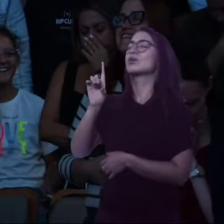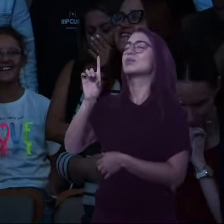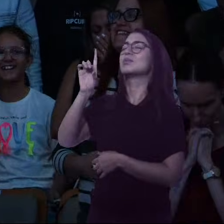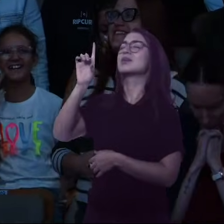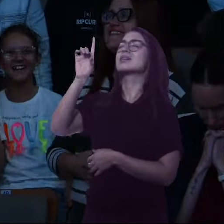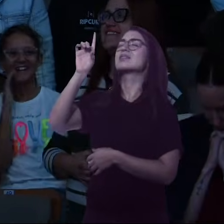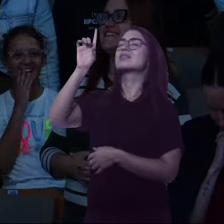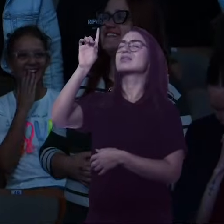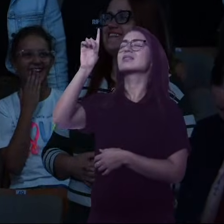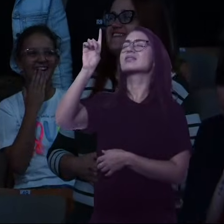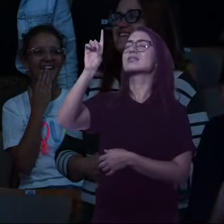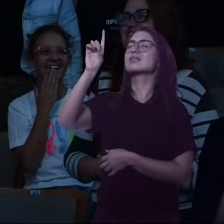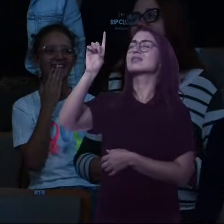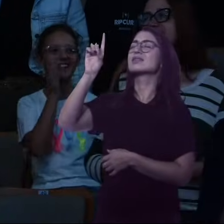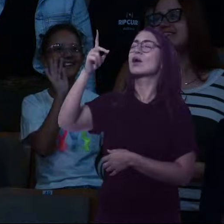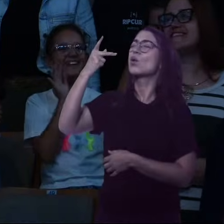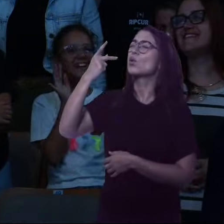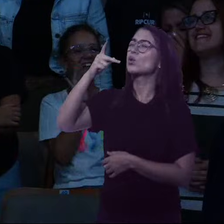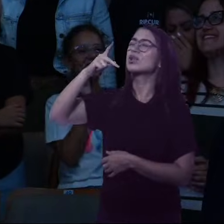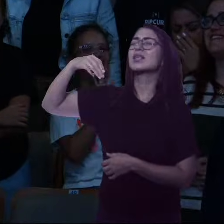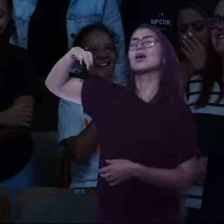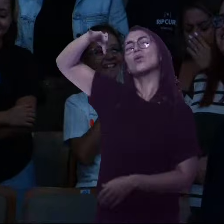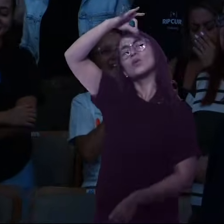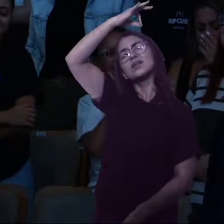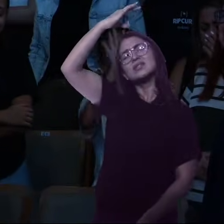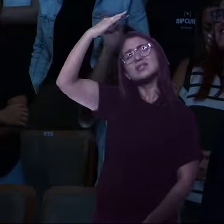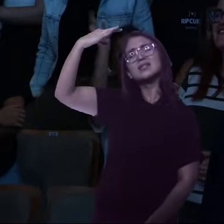Sopra com Teu Espírito sobre nós.